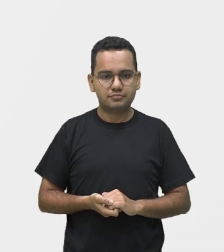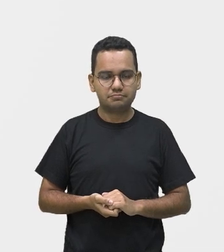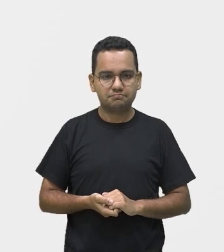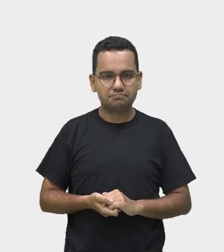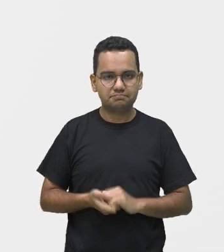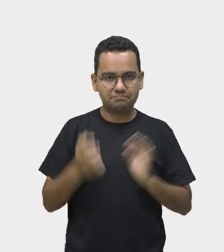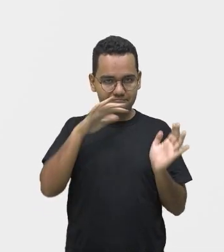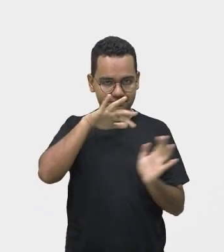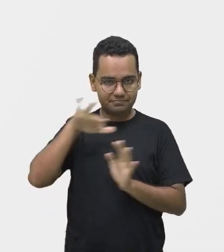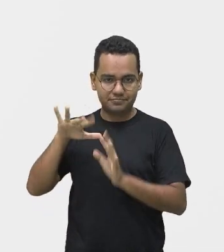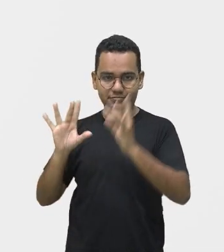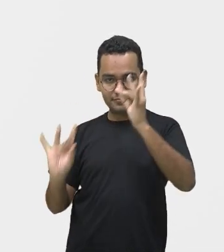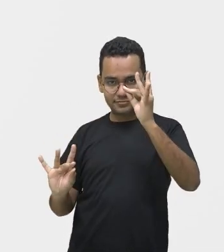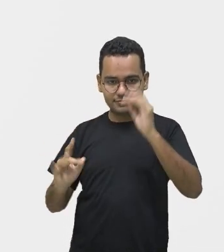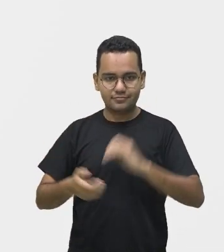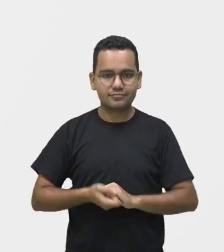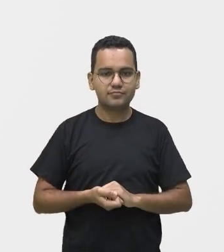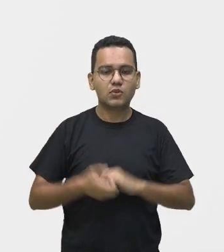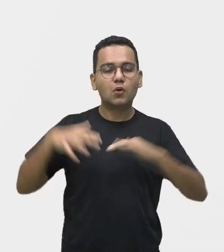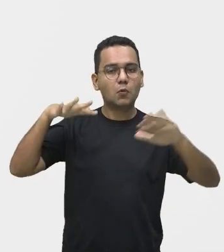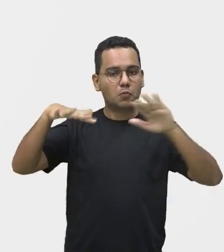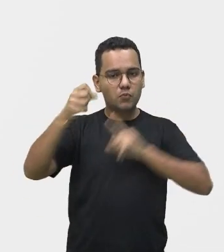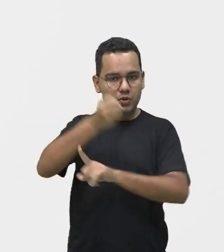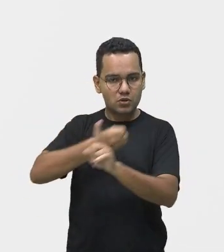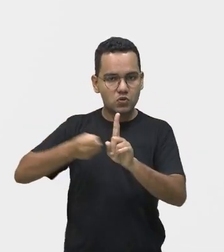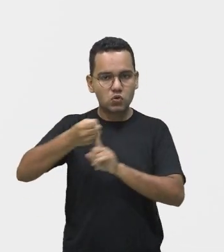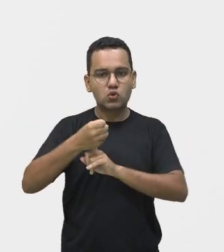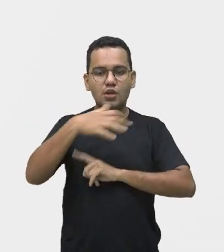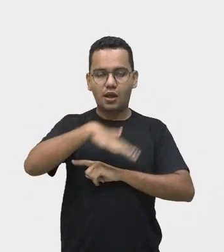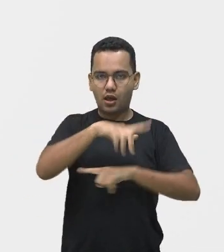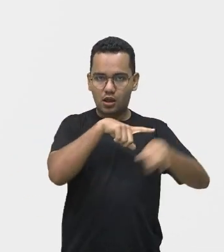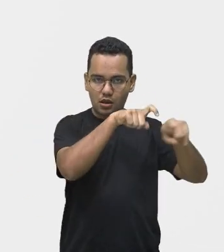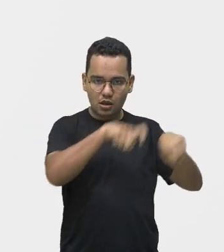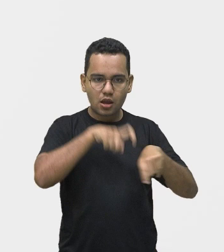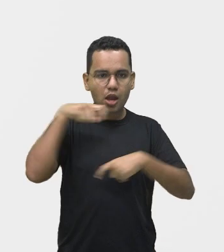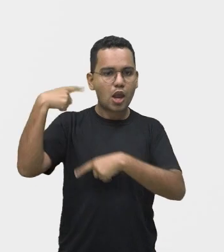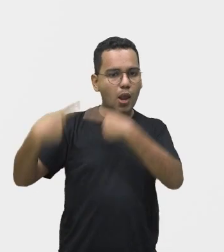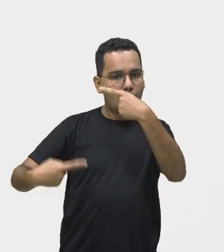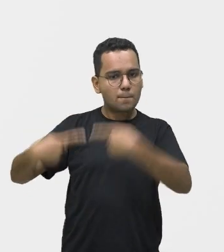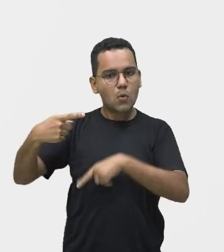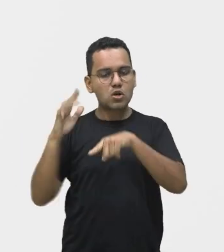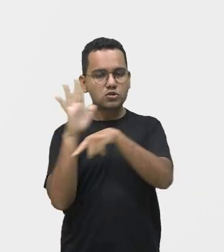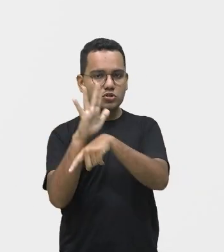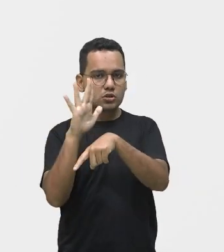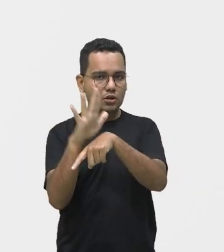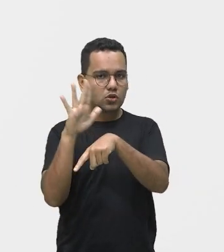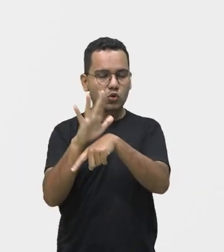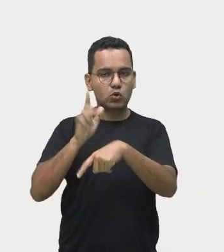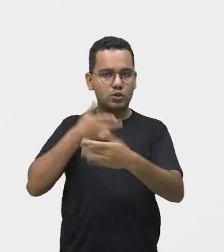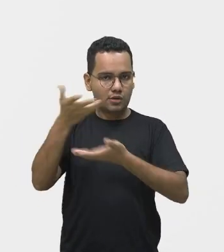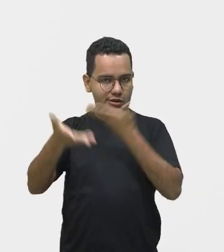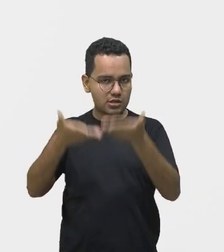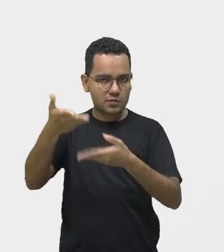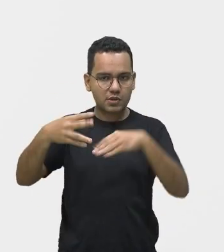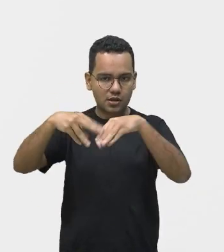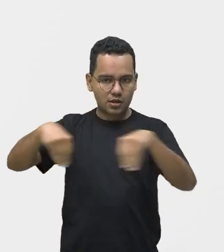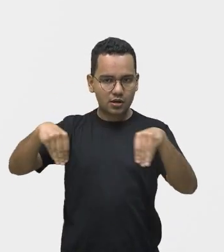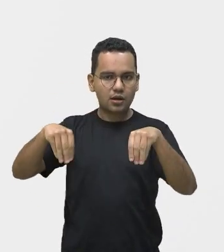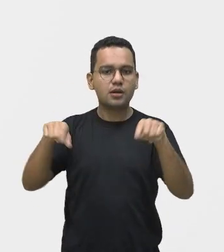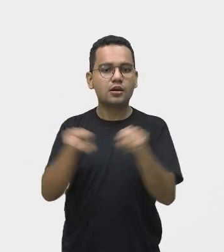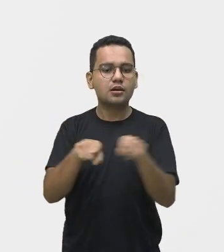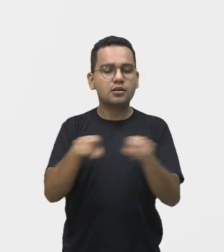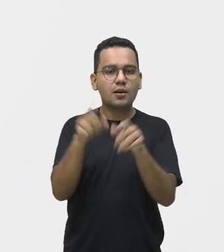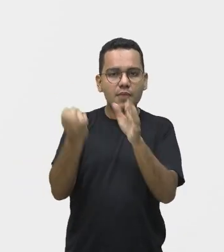Detalhamento desse objeto de conhecimento. Movimentos sociais do campo e políticas governamentais de acesso à terra, à produção econômica